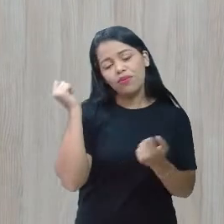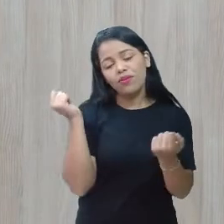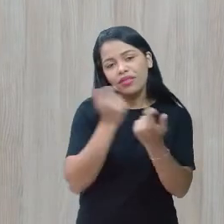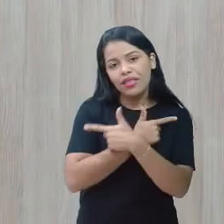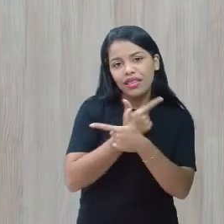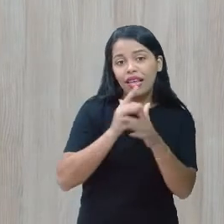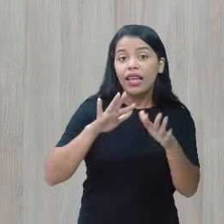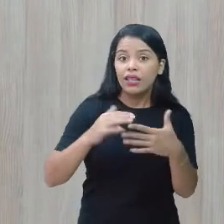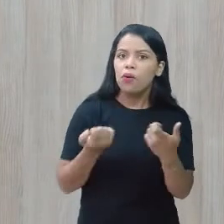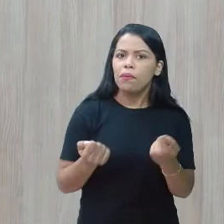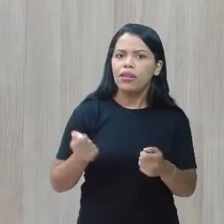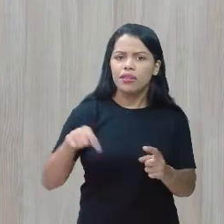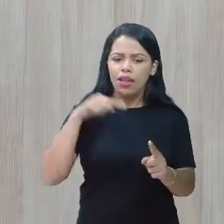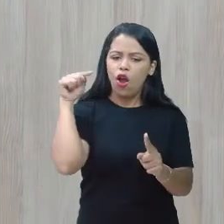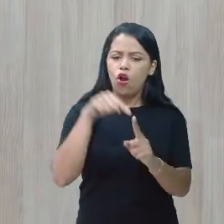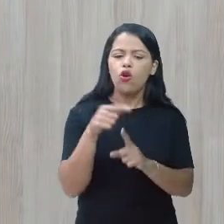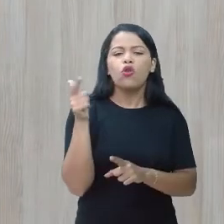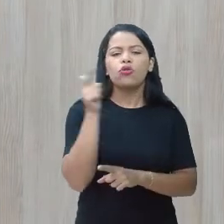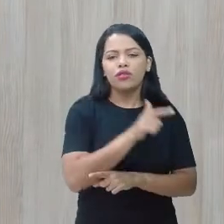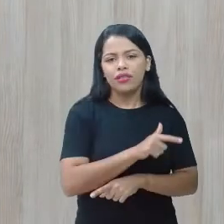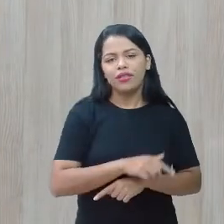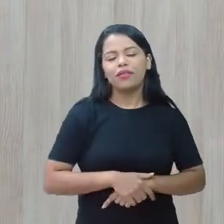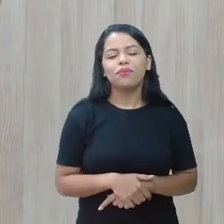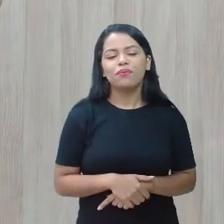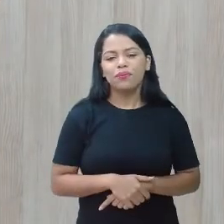tem que atingir o seu objetivo.